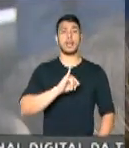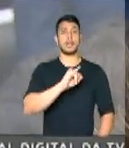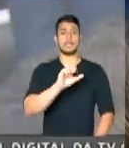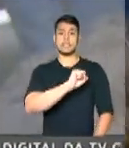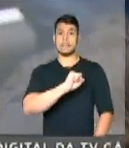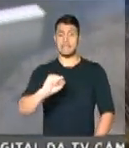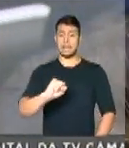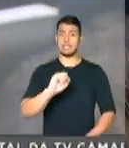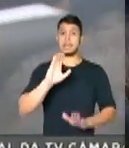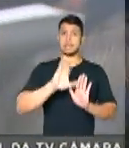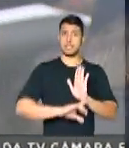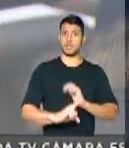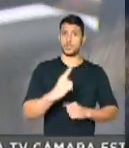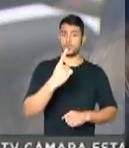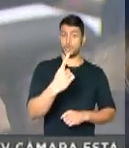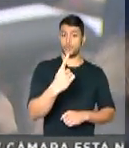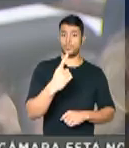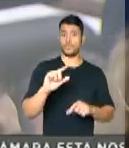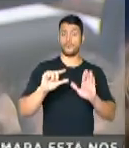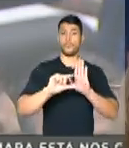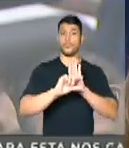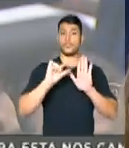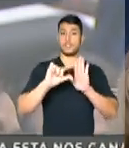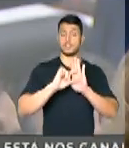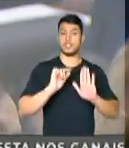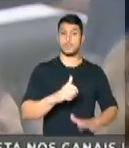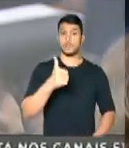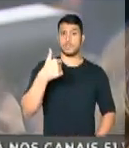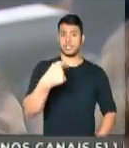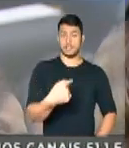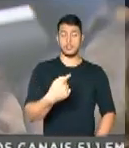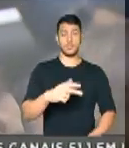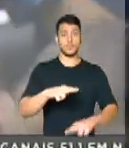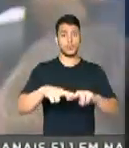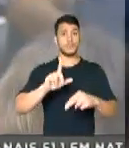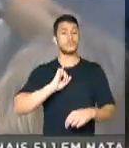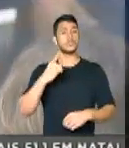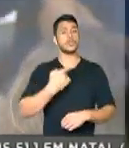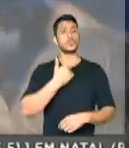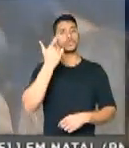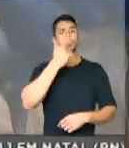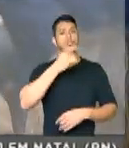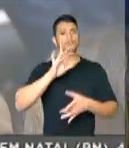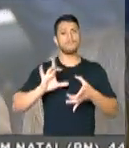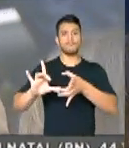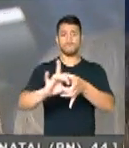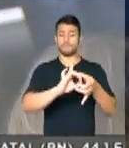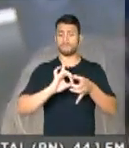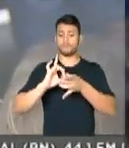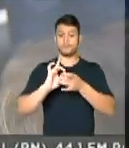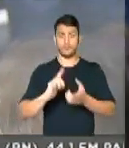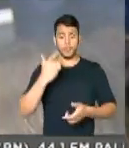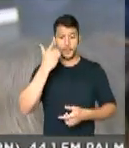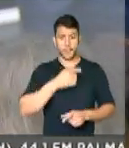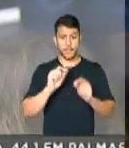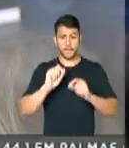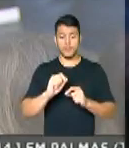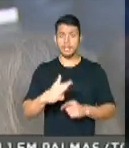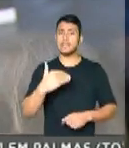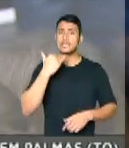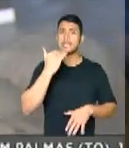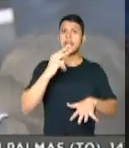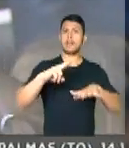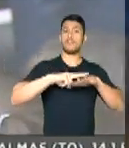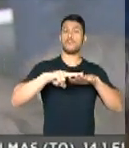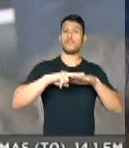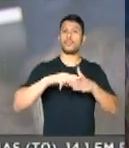capítulo 1, versículo 17. Isso vai nos unificar nesse momento, garantindo perfeitamente que nenhuma viúva